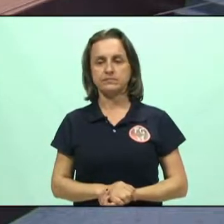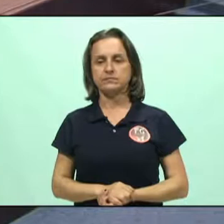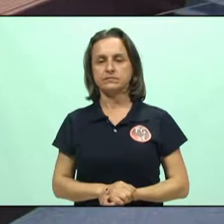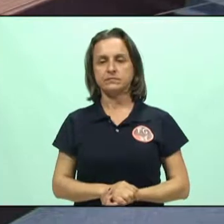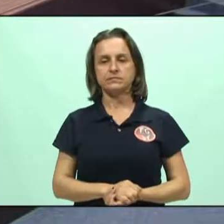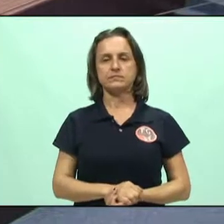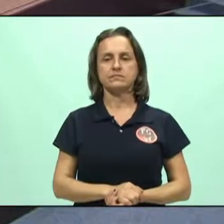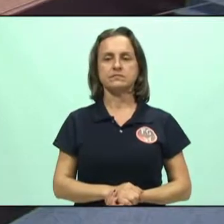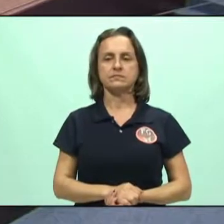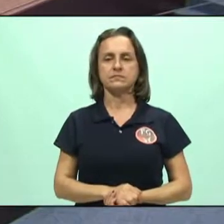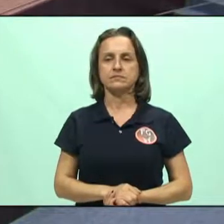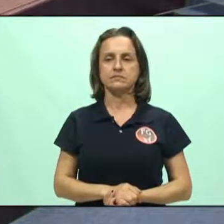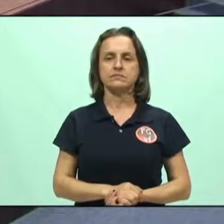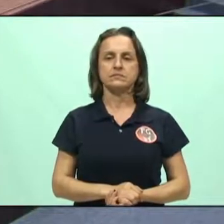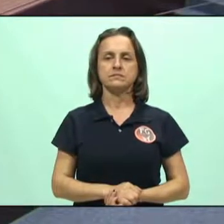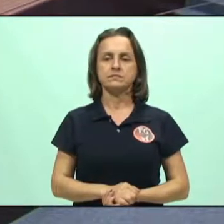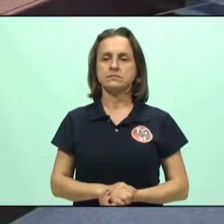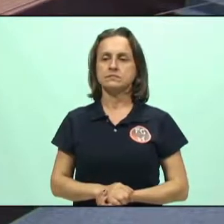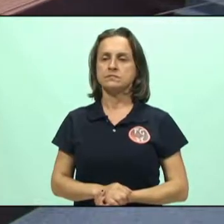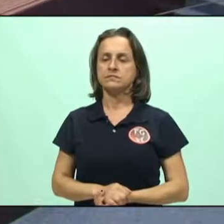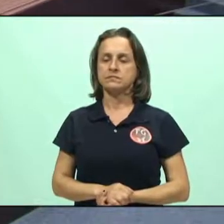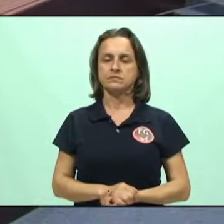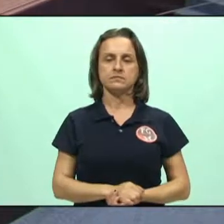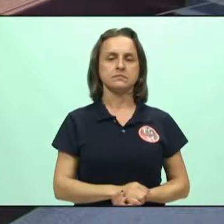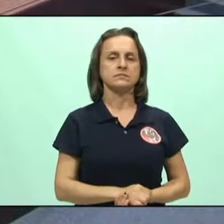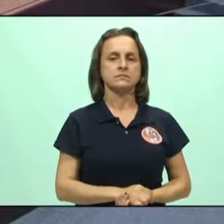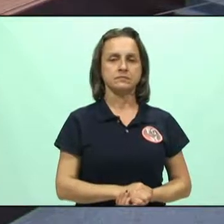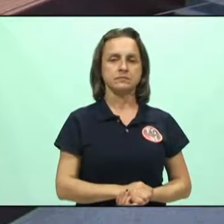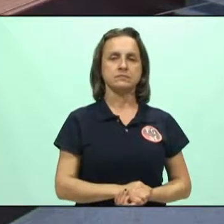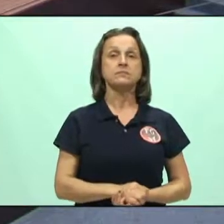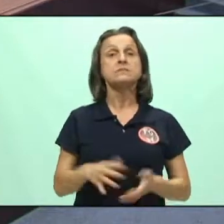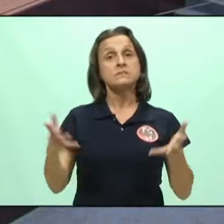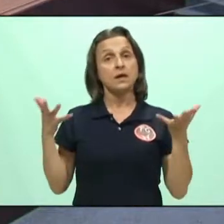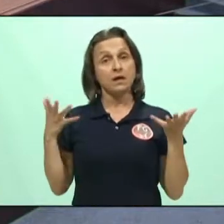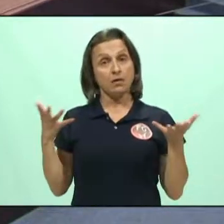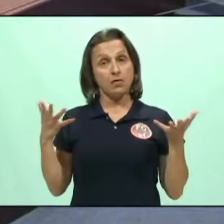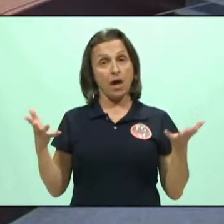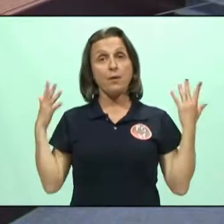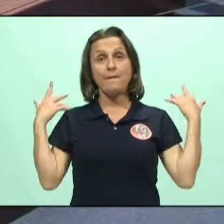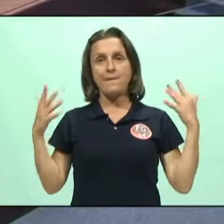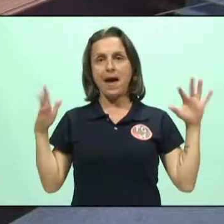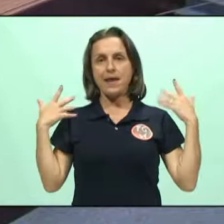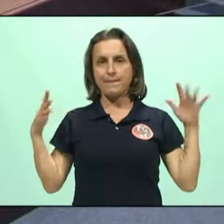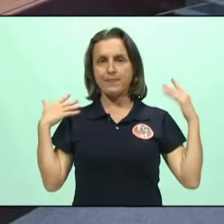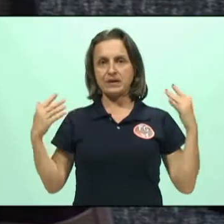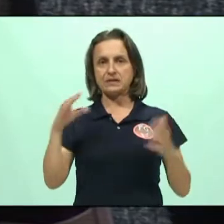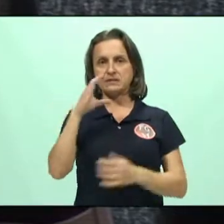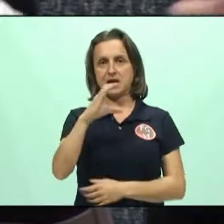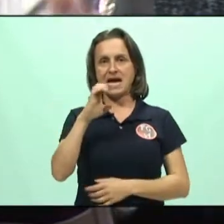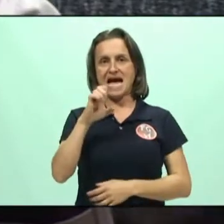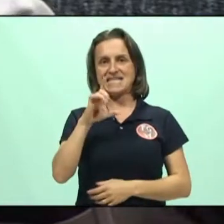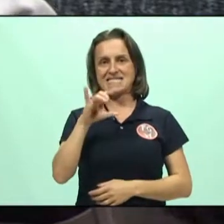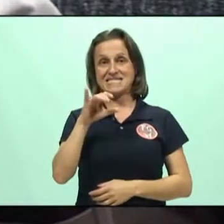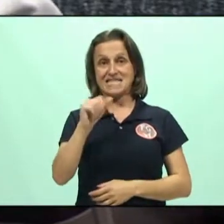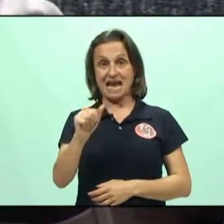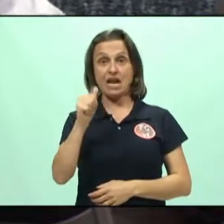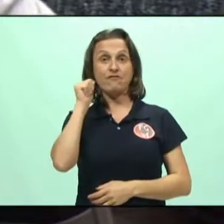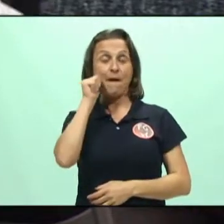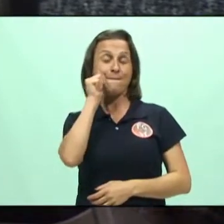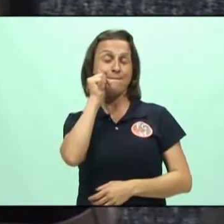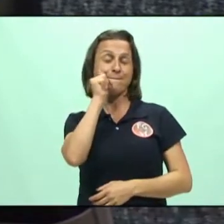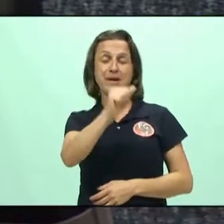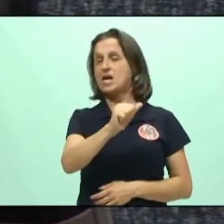eu queria parabenizar primeiro além da Célia que foi a melhor sobre o prefeito da história de São Vicente saudade